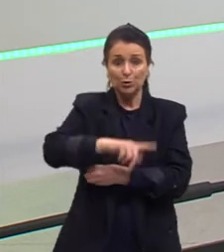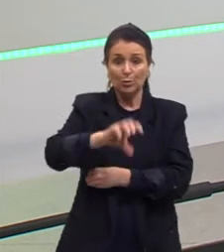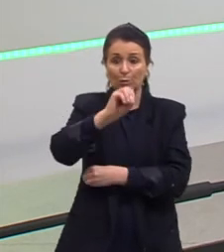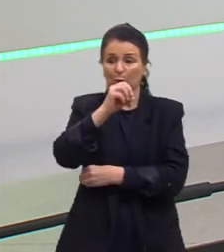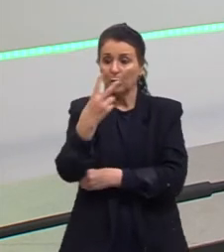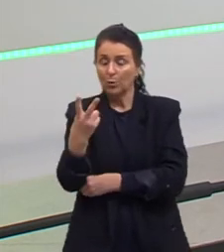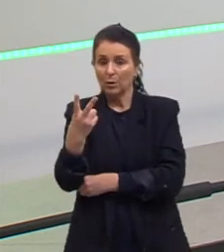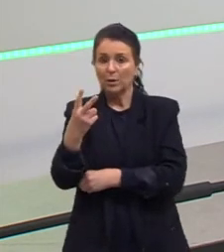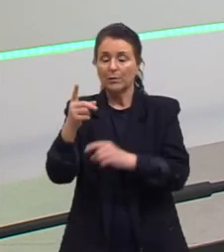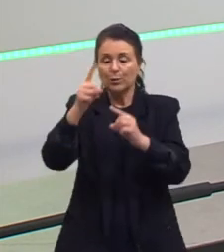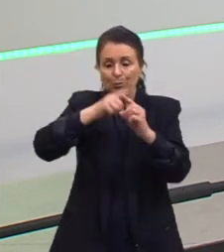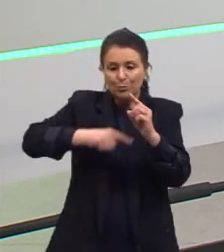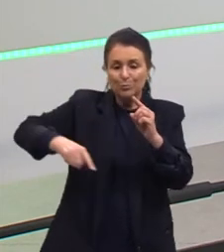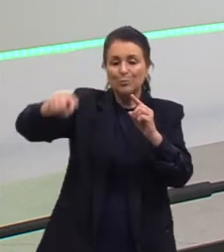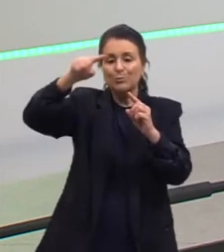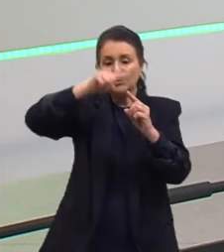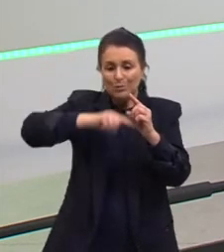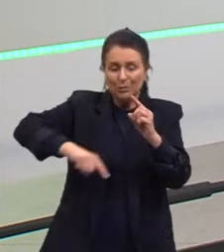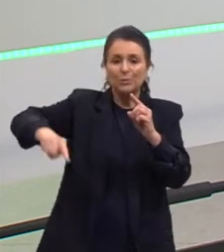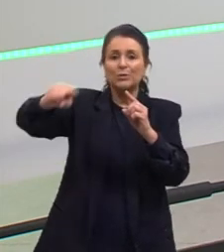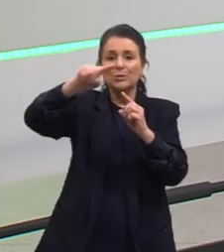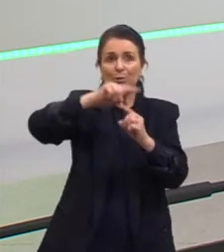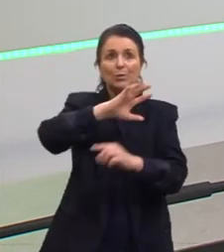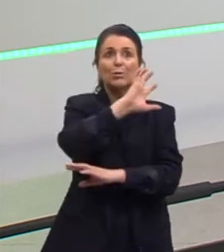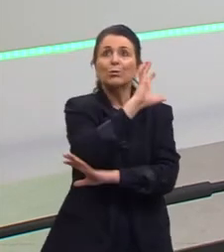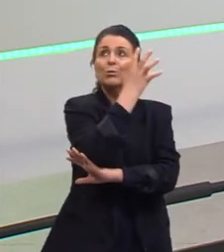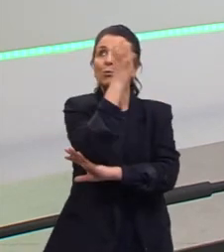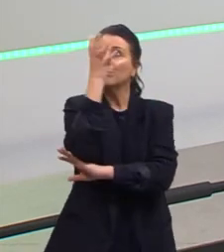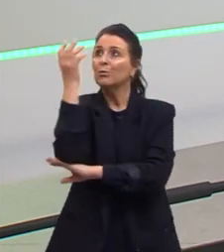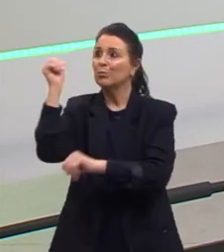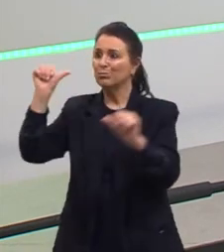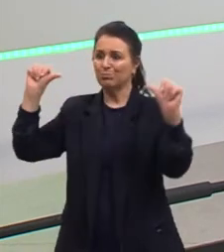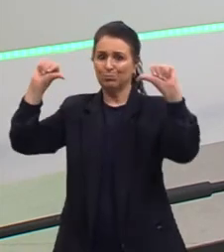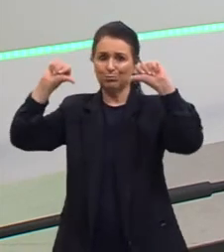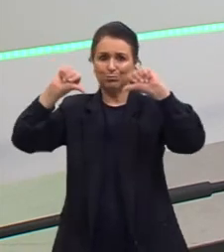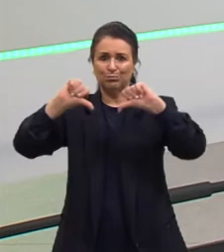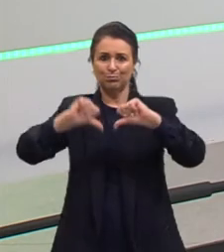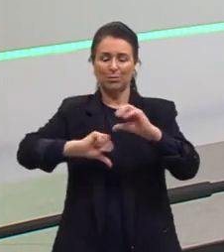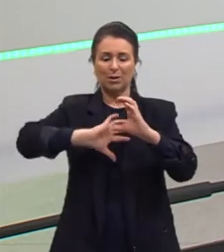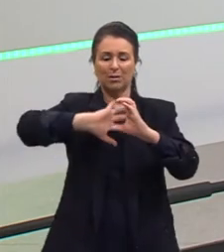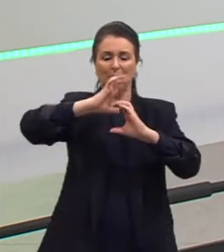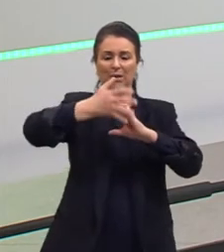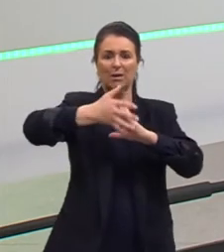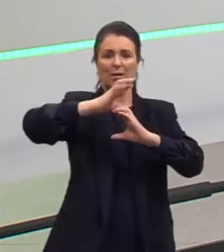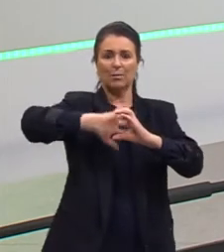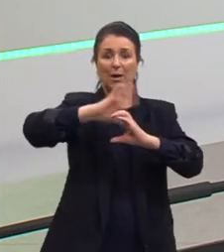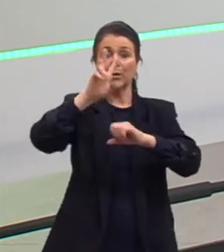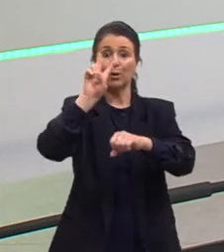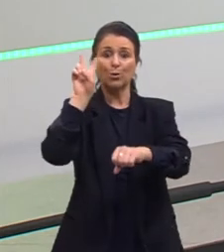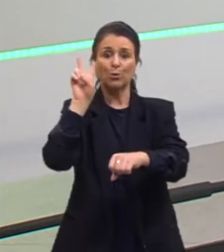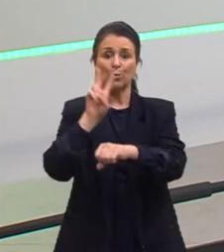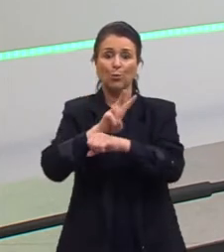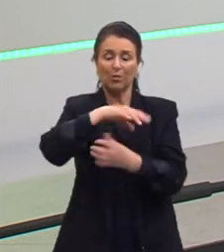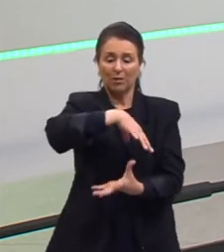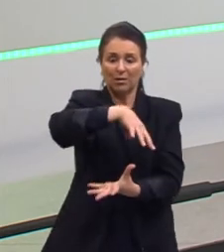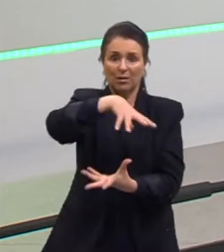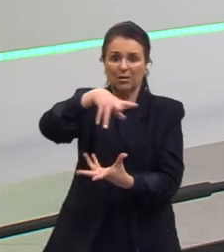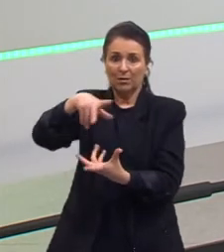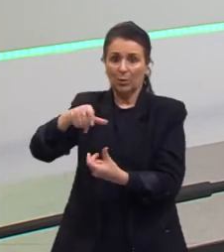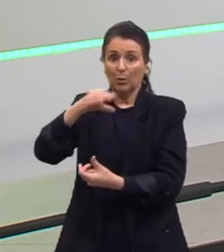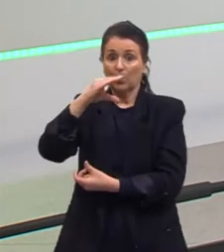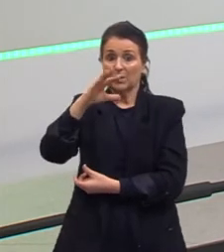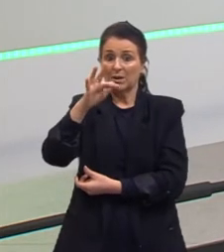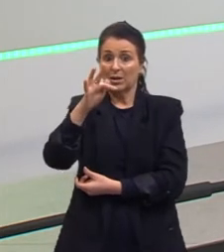um ciclo que vai degradando a camada de ozônio essa decomposição com o auxílio do CFC